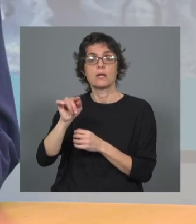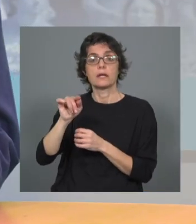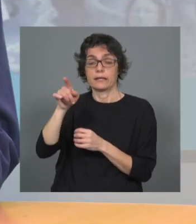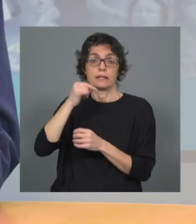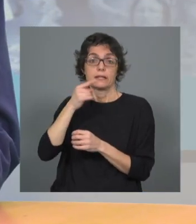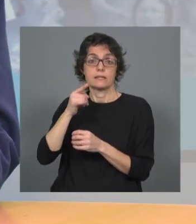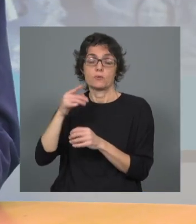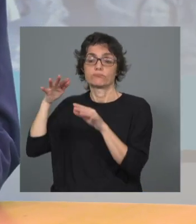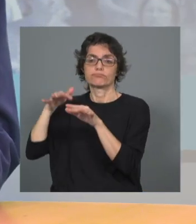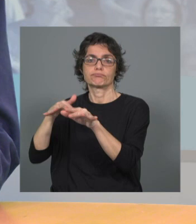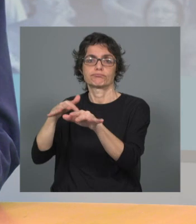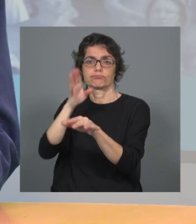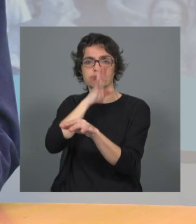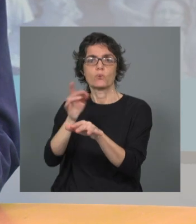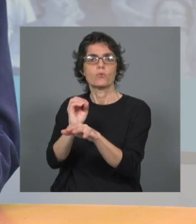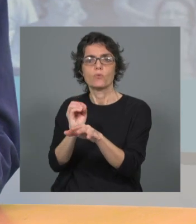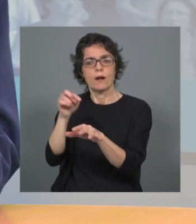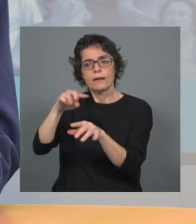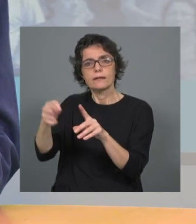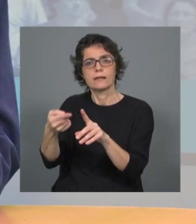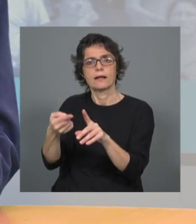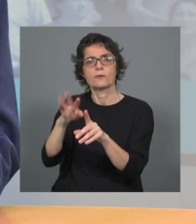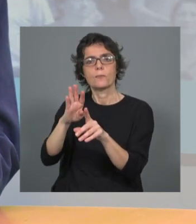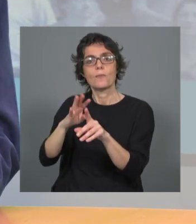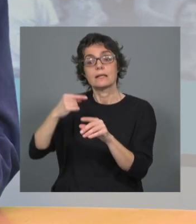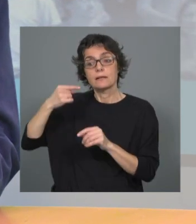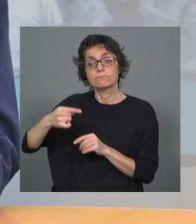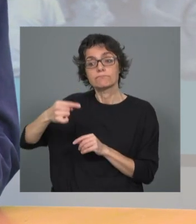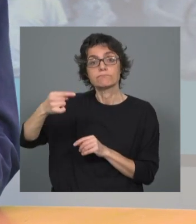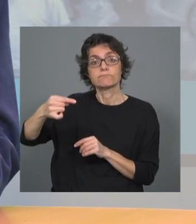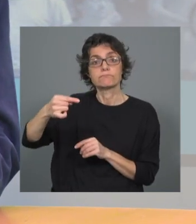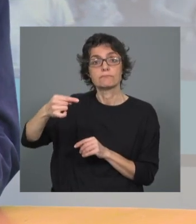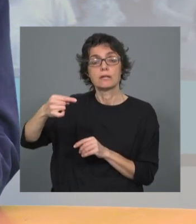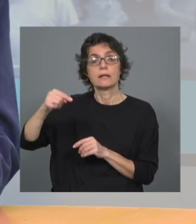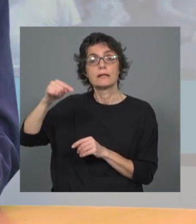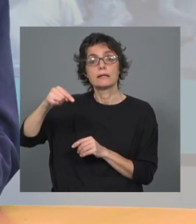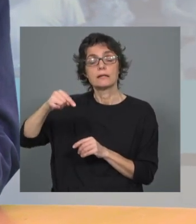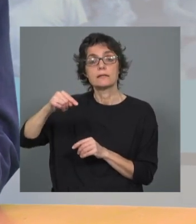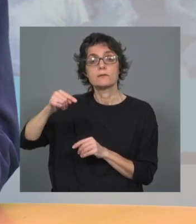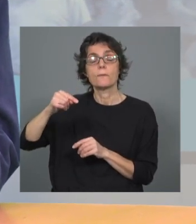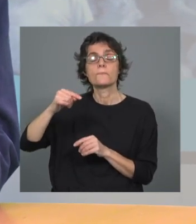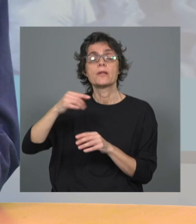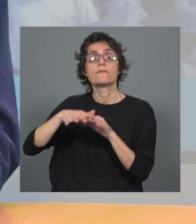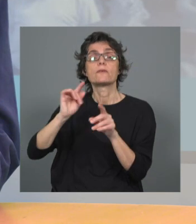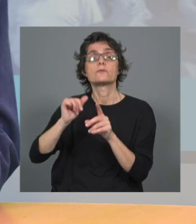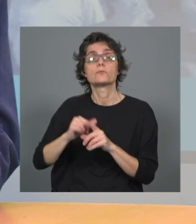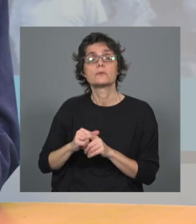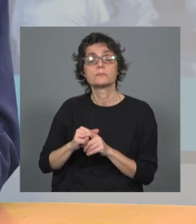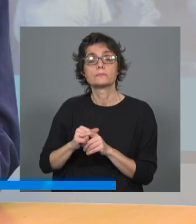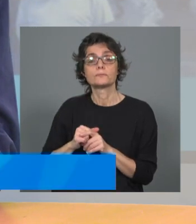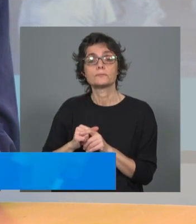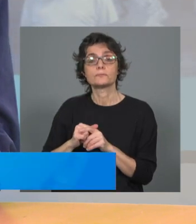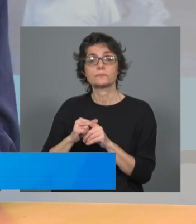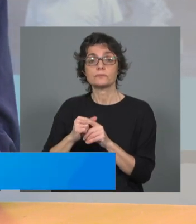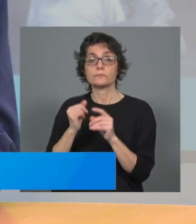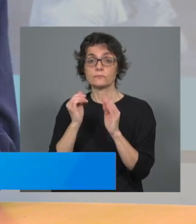procissões habituais, mas em vez das procissões, em cada dia de procissão, estão a transmitir da